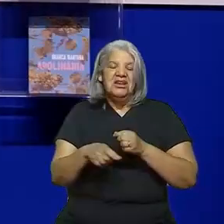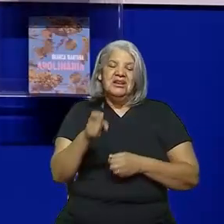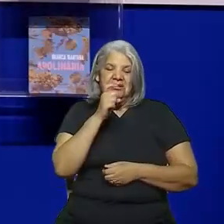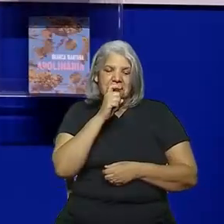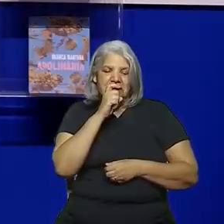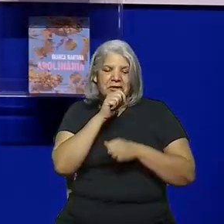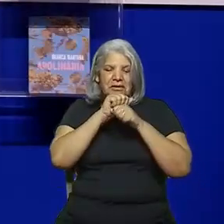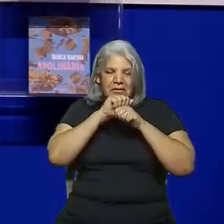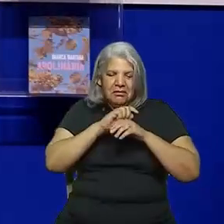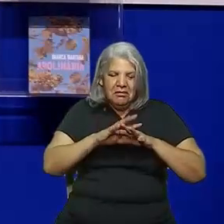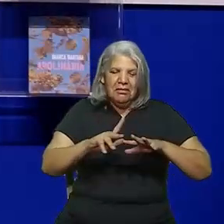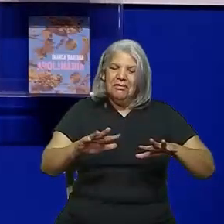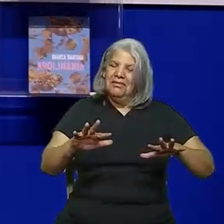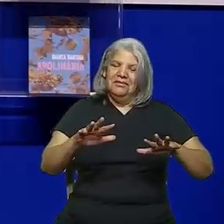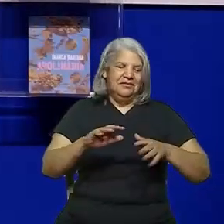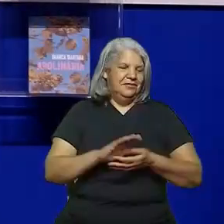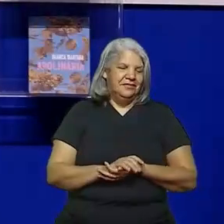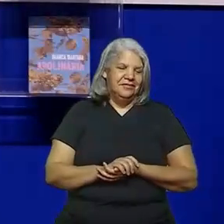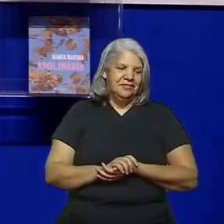de